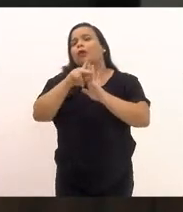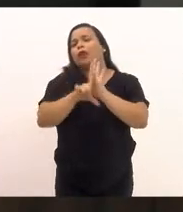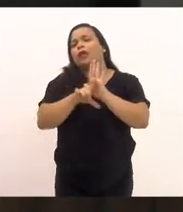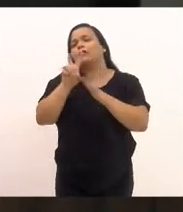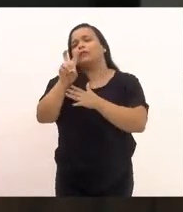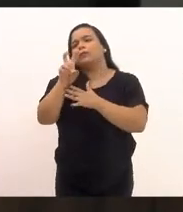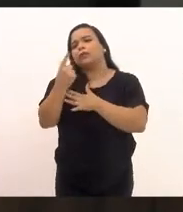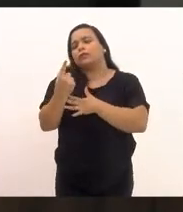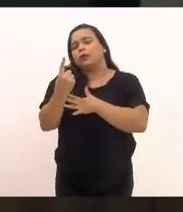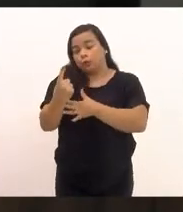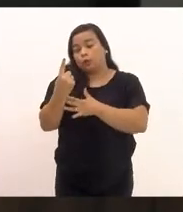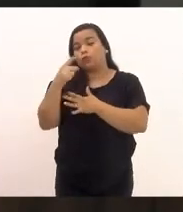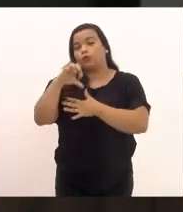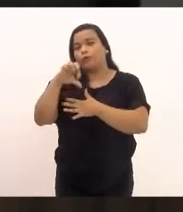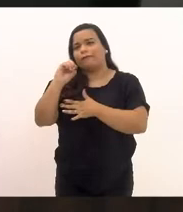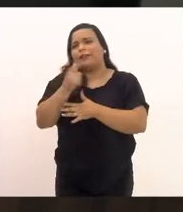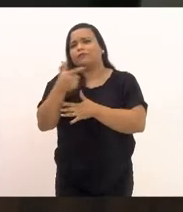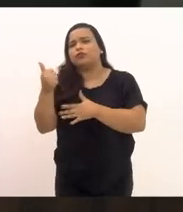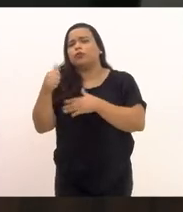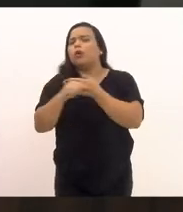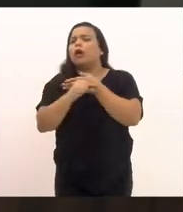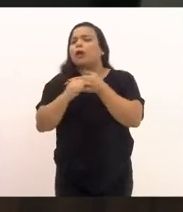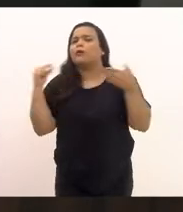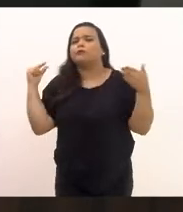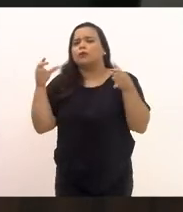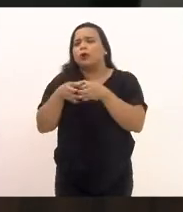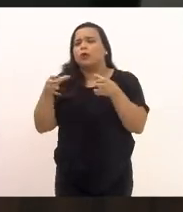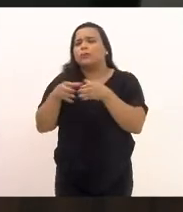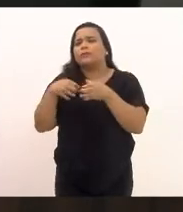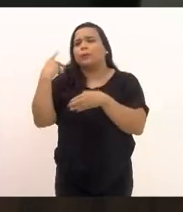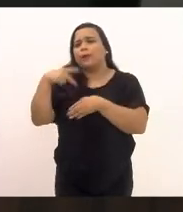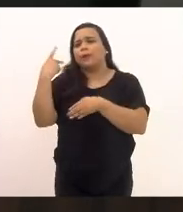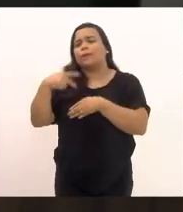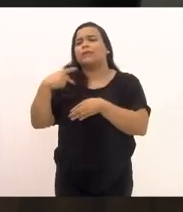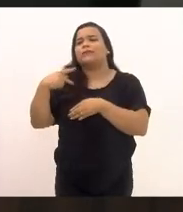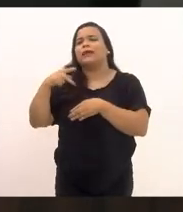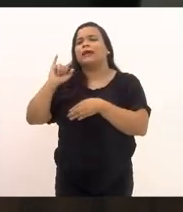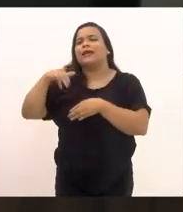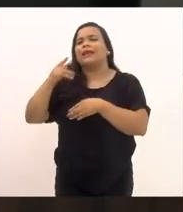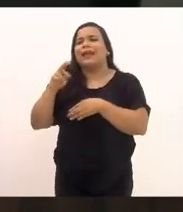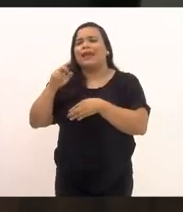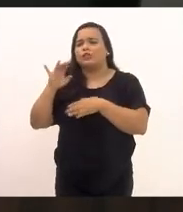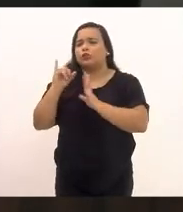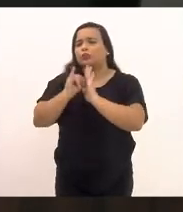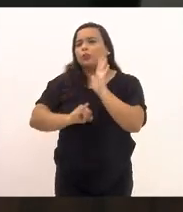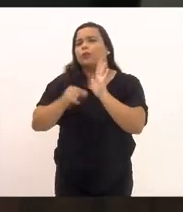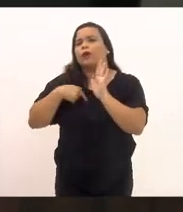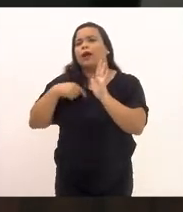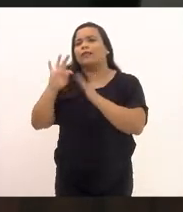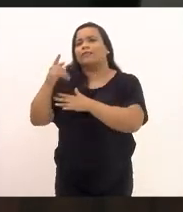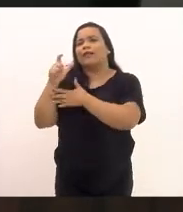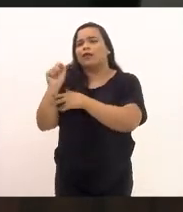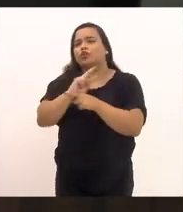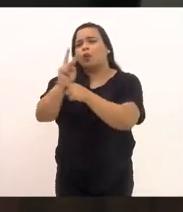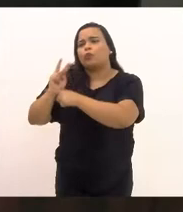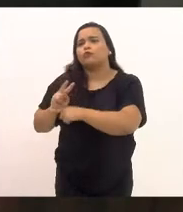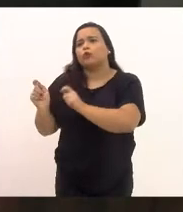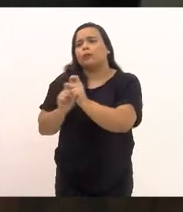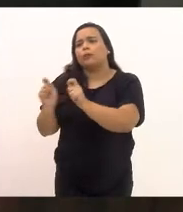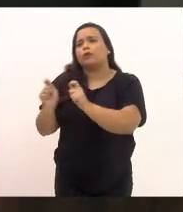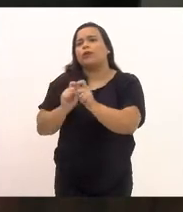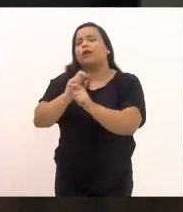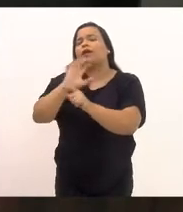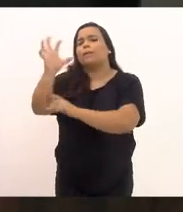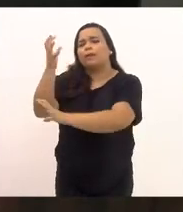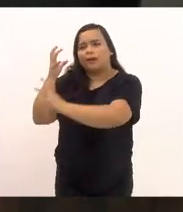de autoria da Comissão Parlamentar de Inquérito, Resolução 372 de 21, institui a taxa de controle, monitoramento, fiscalização ambiental e fazendária